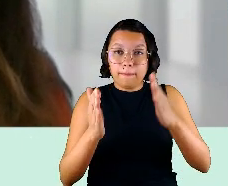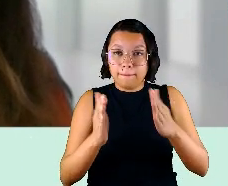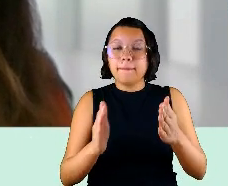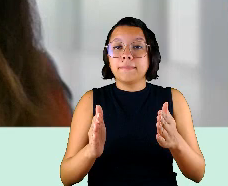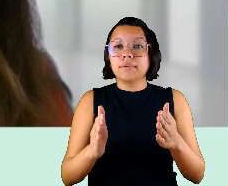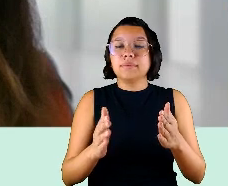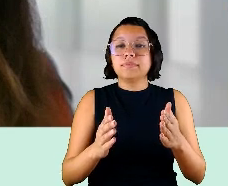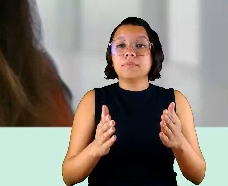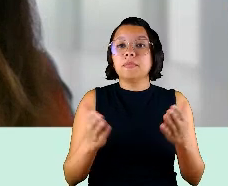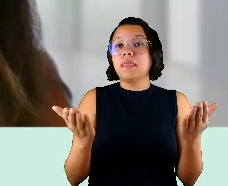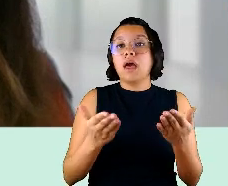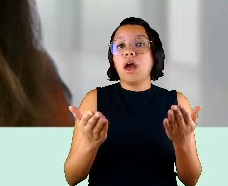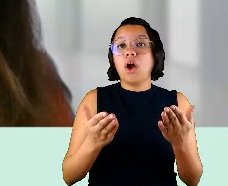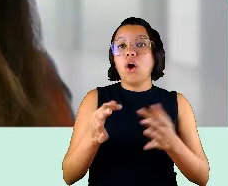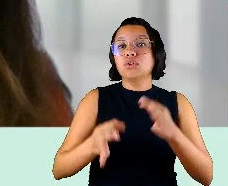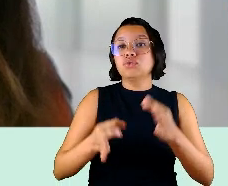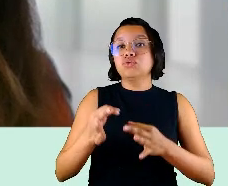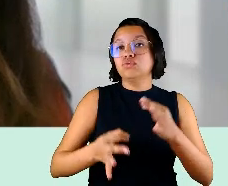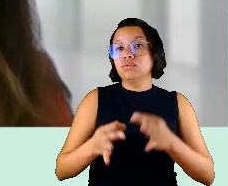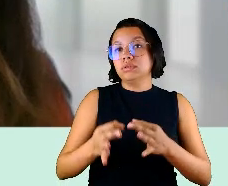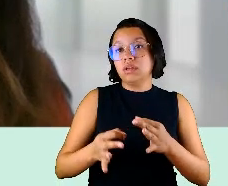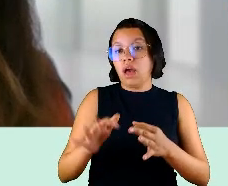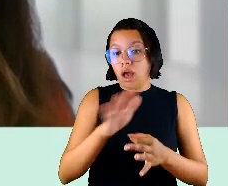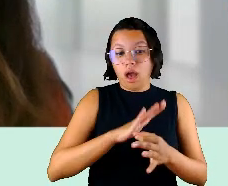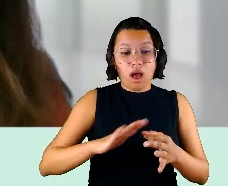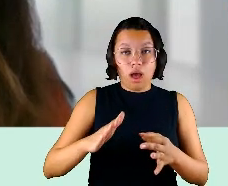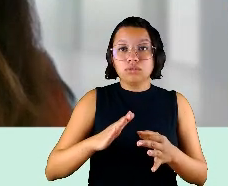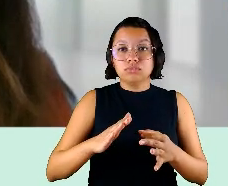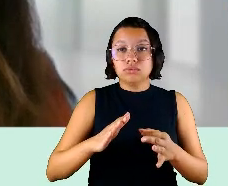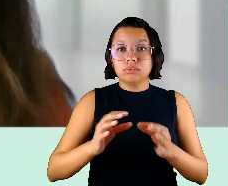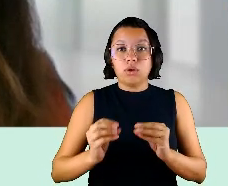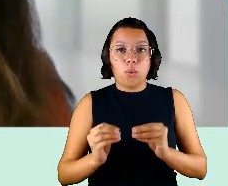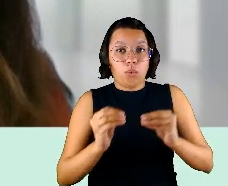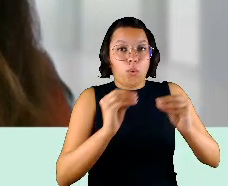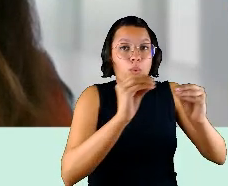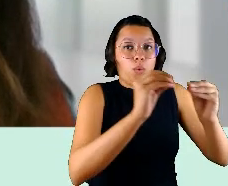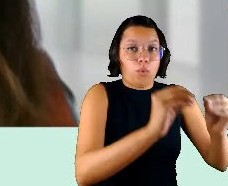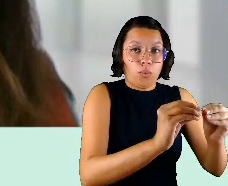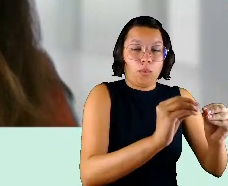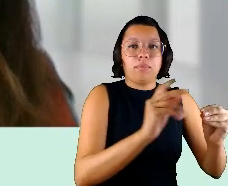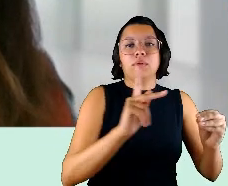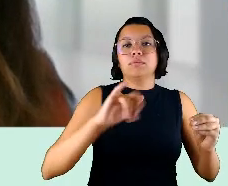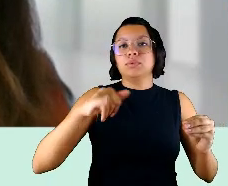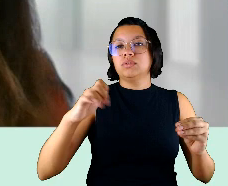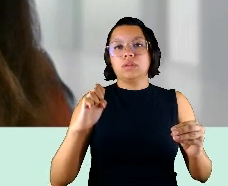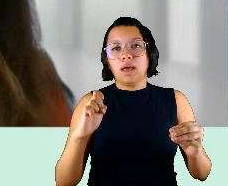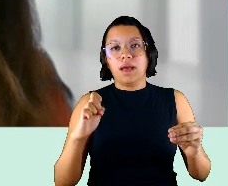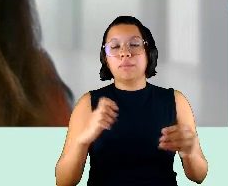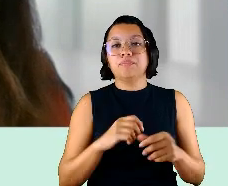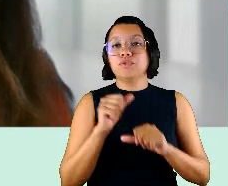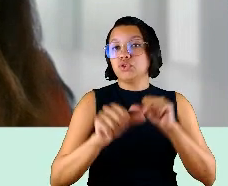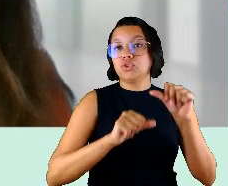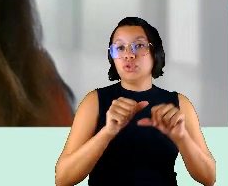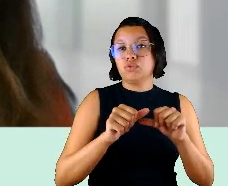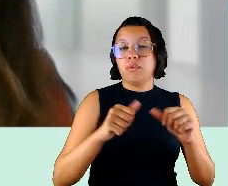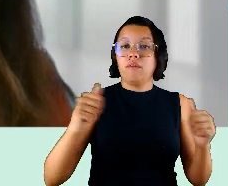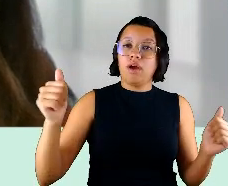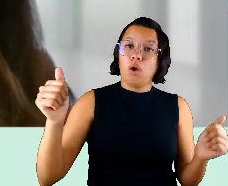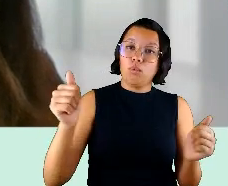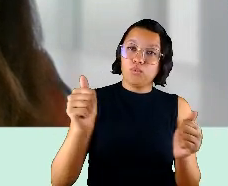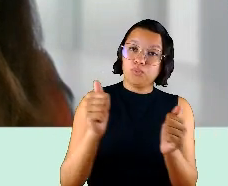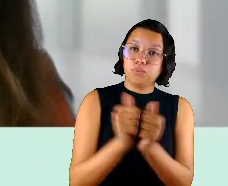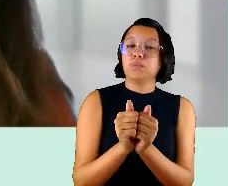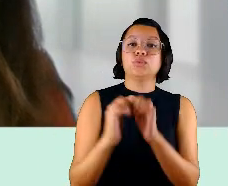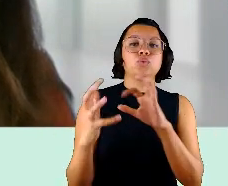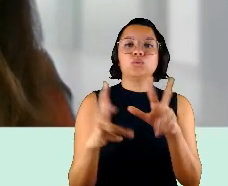que agora os juizados estão migrando para o PJE, né? Estamos em fase de migração, então vai se unificar tudo